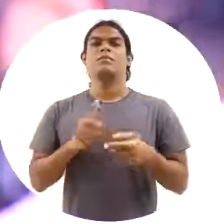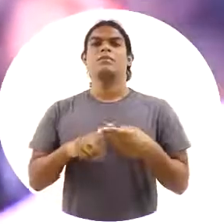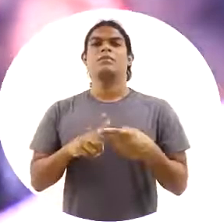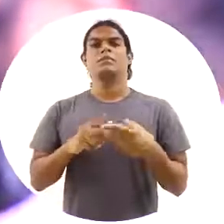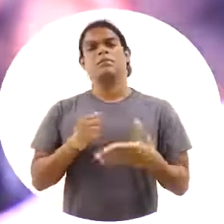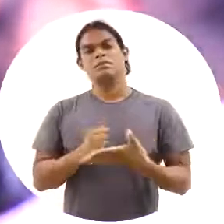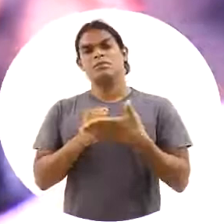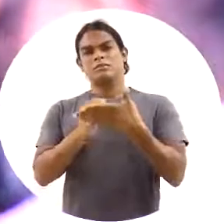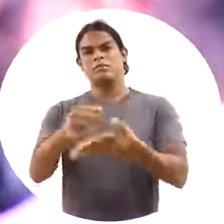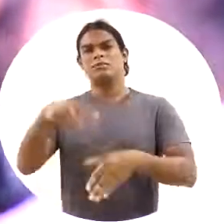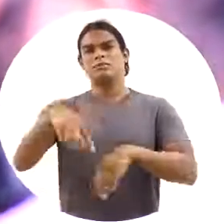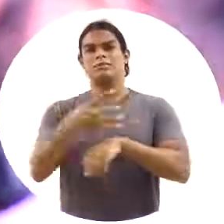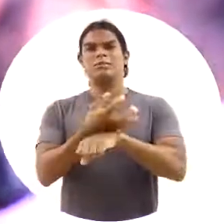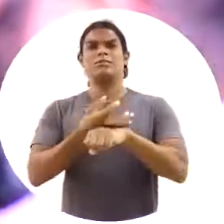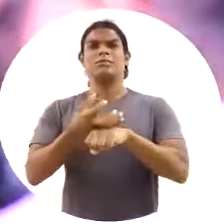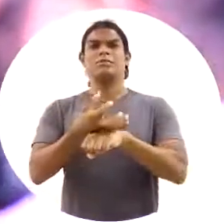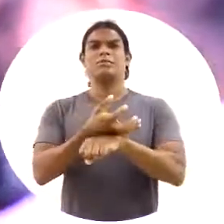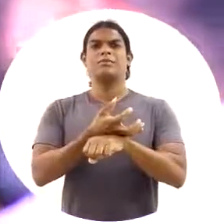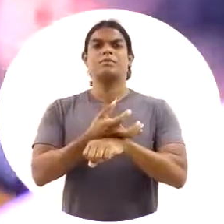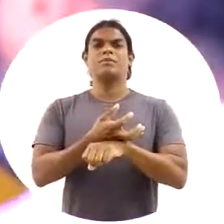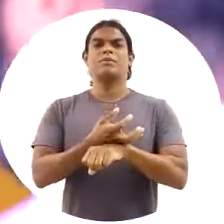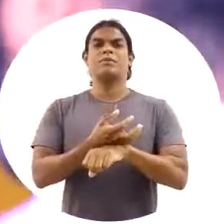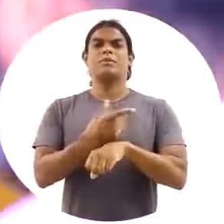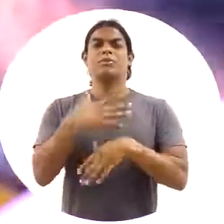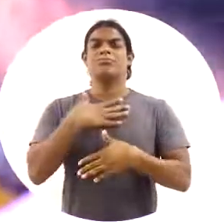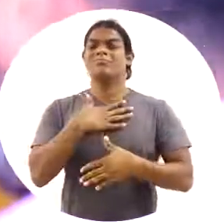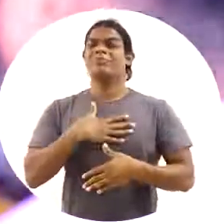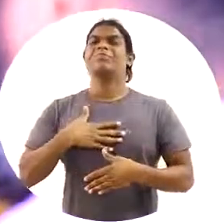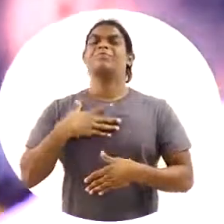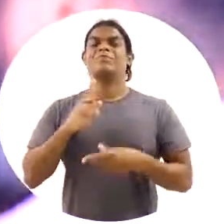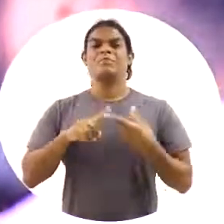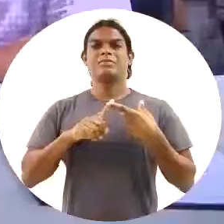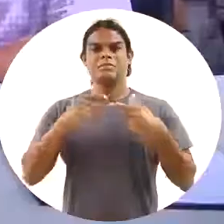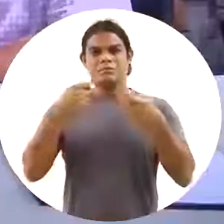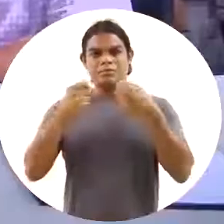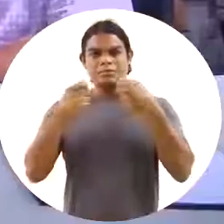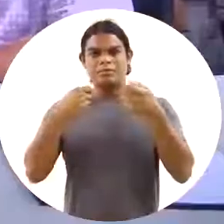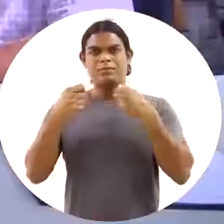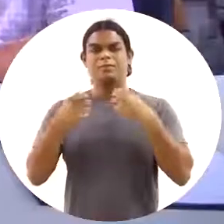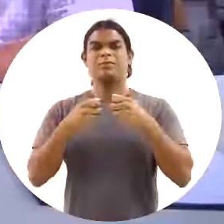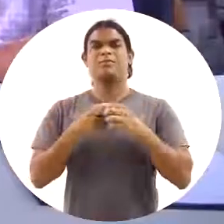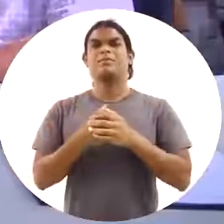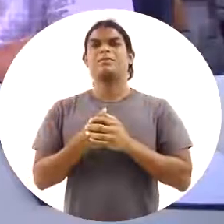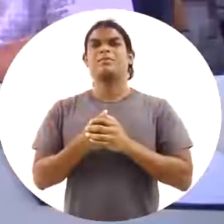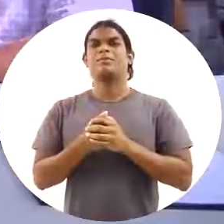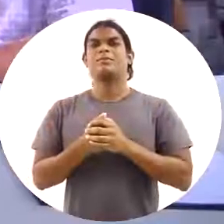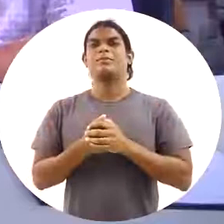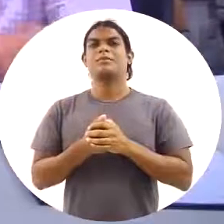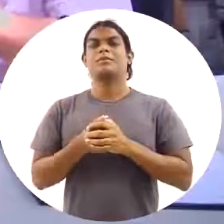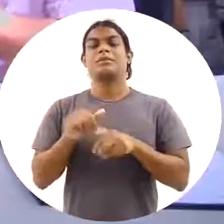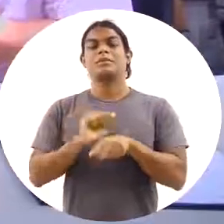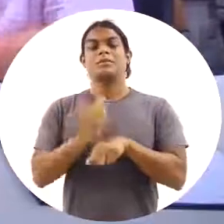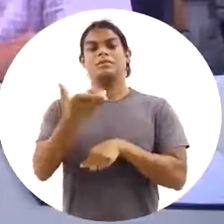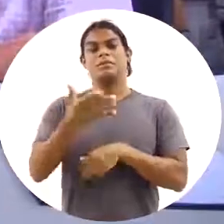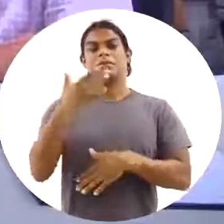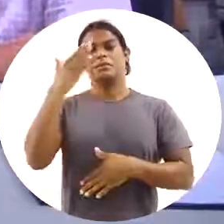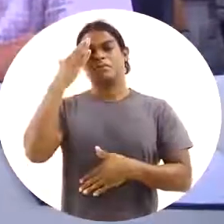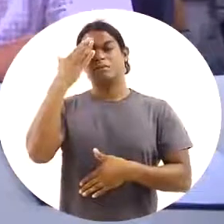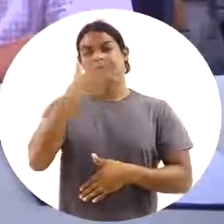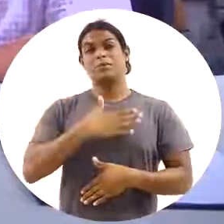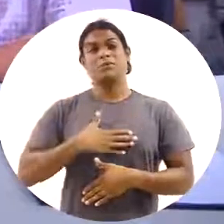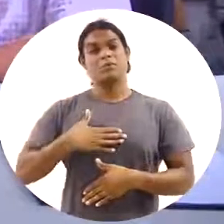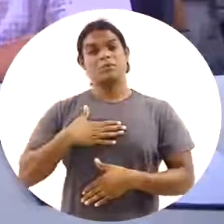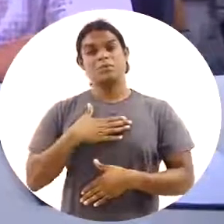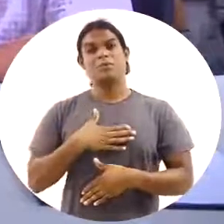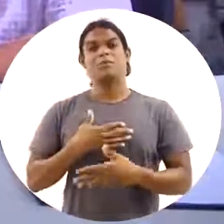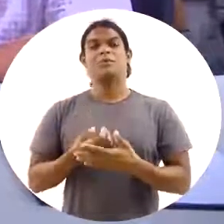competência. Tá? Eu acho que eu adorei a entrevista também, né, e espero que você tenha gostado,